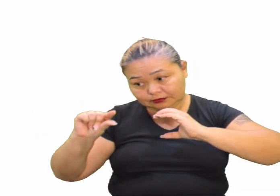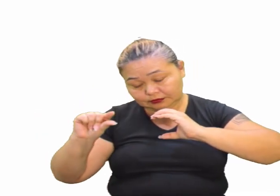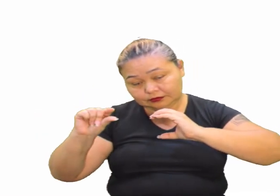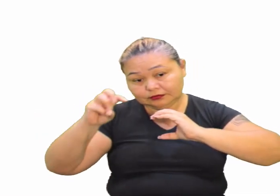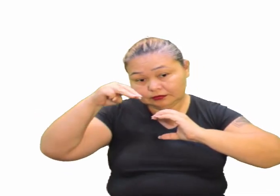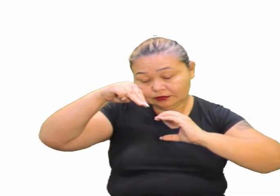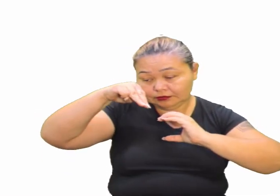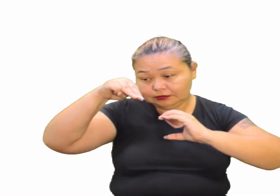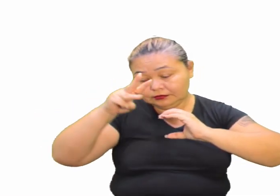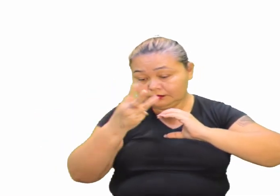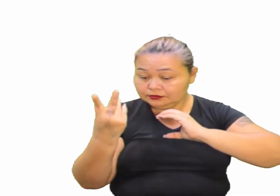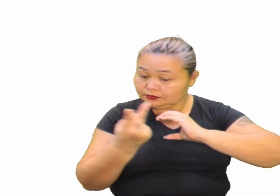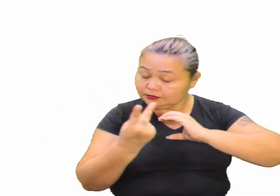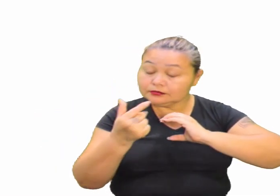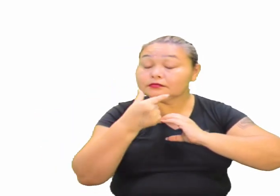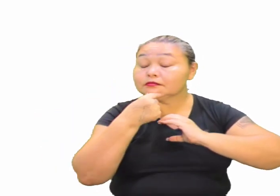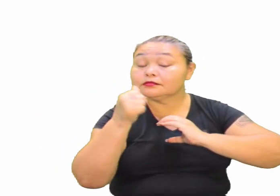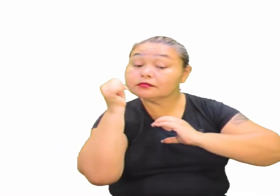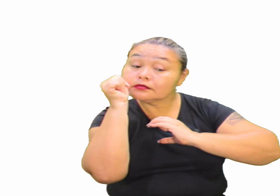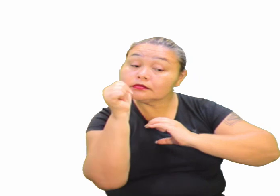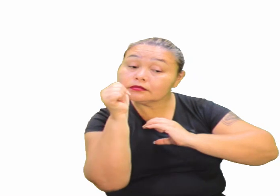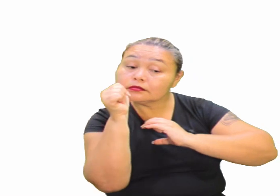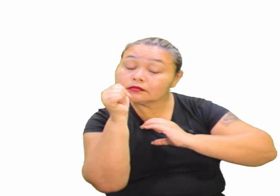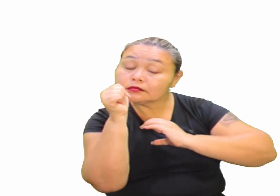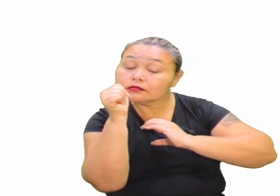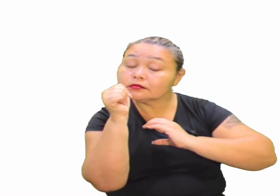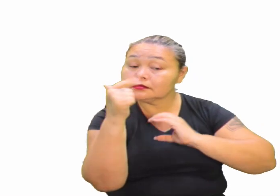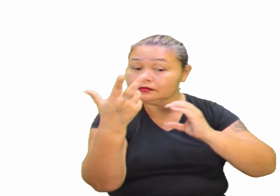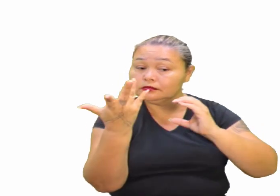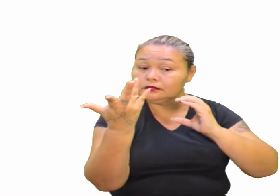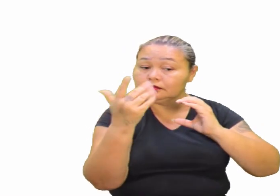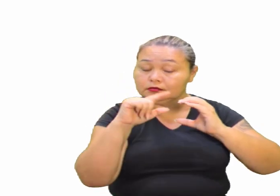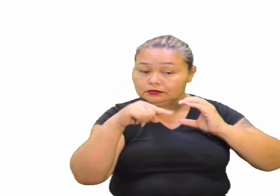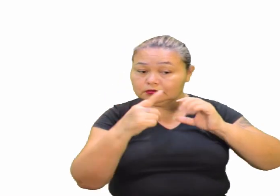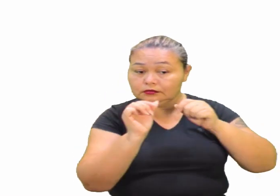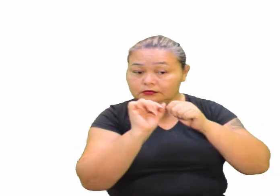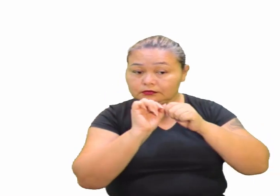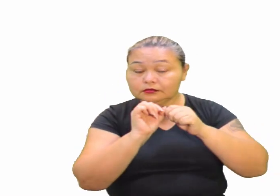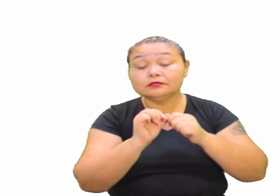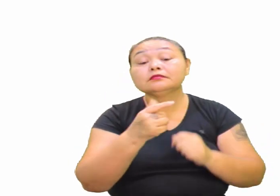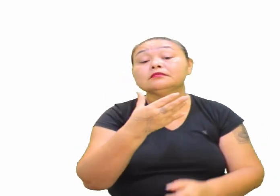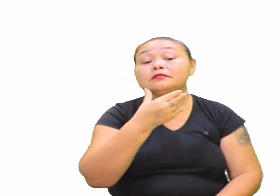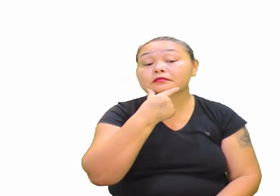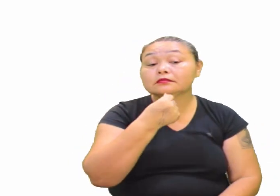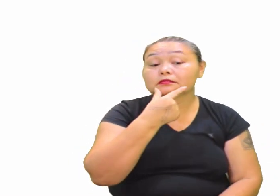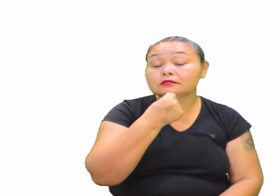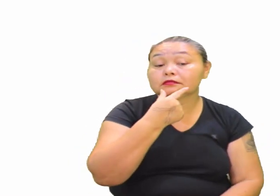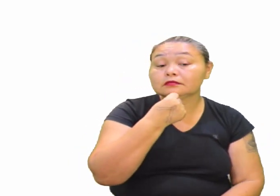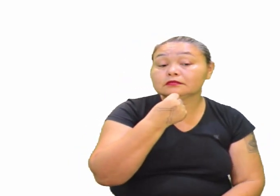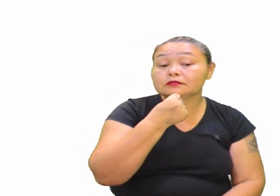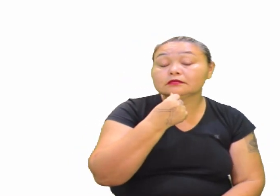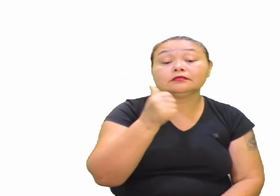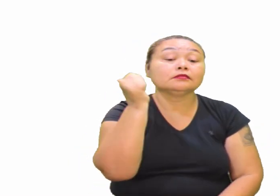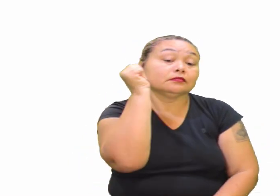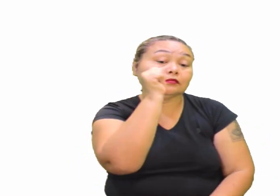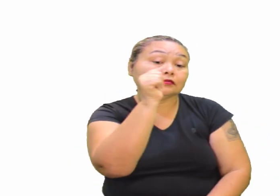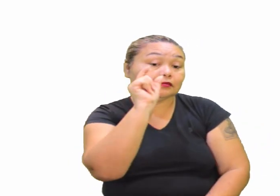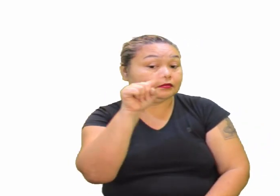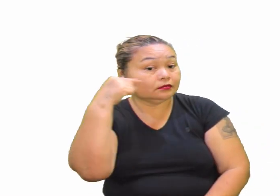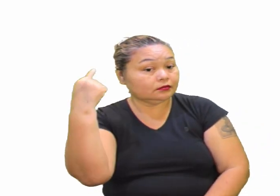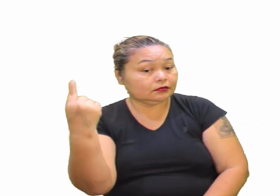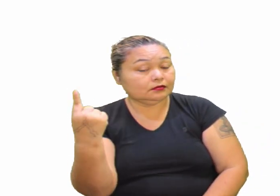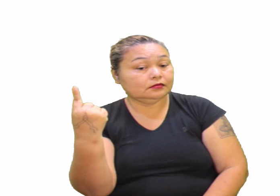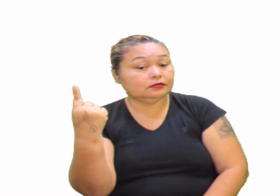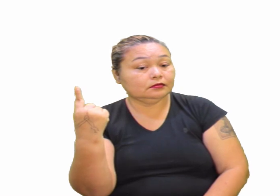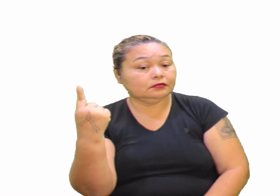maiúsculo, macho e fêmea, né? Lembrar sempre que o macho vai estar aqui e a fêmea vai estar